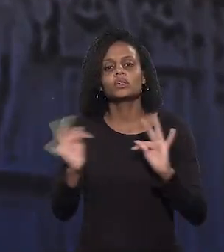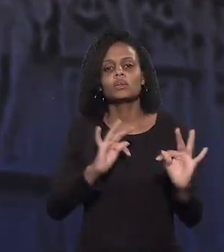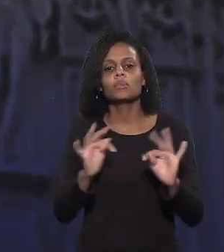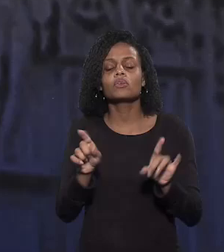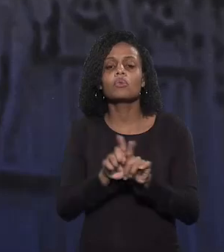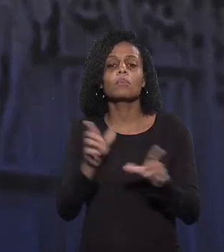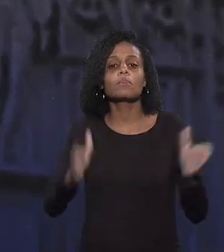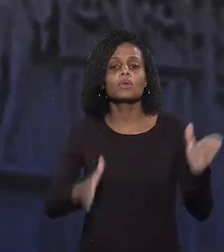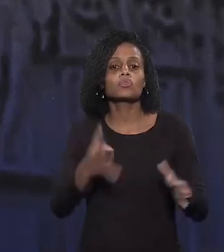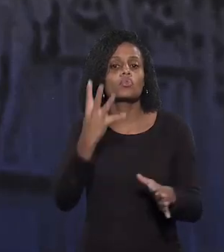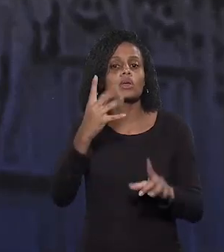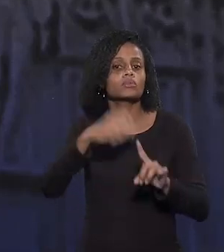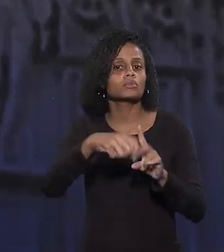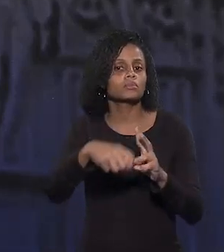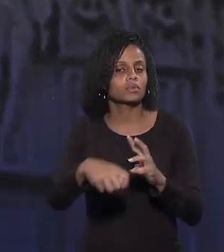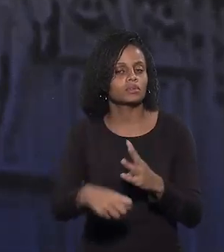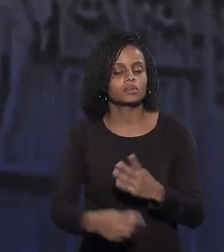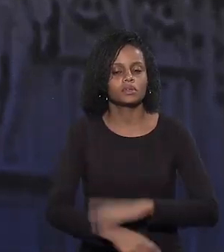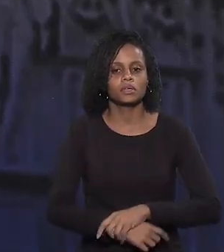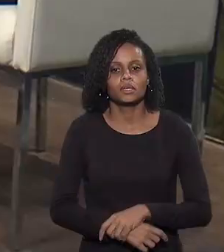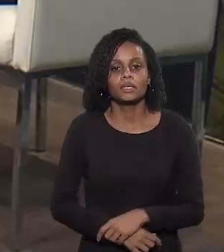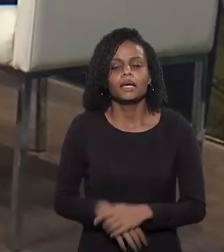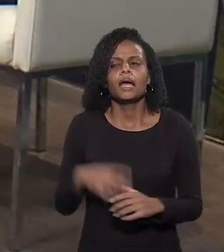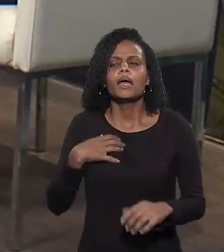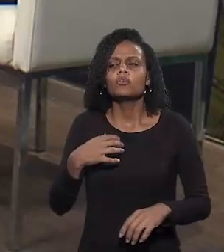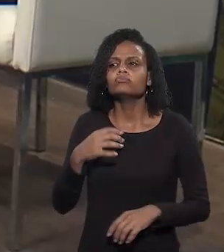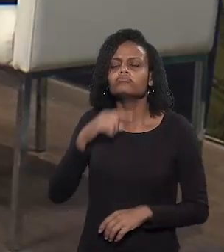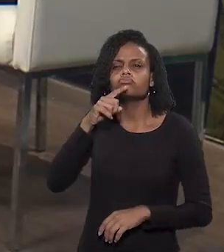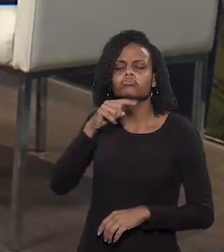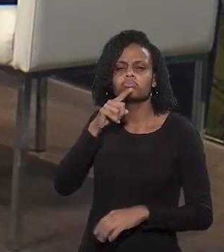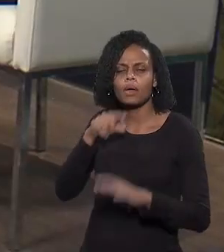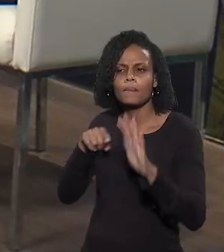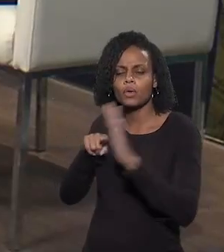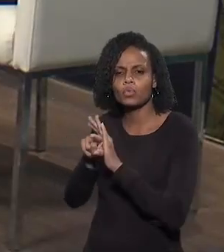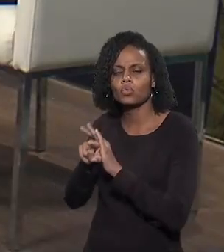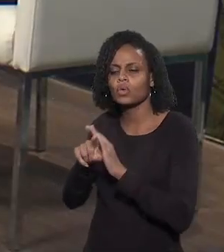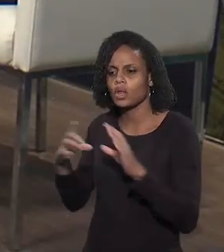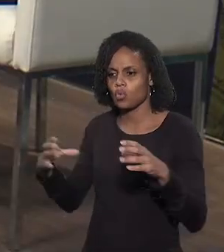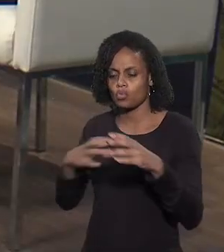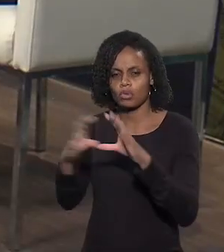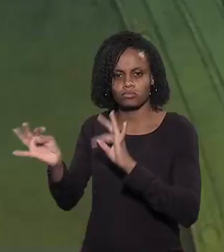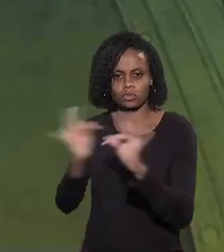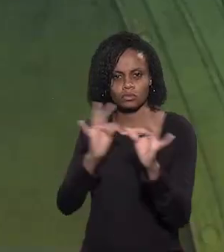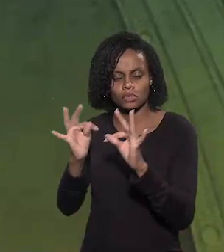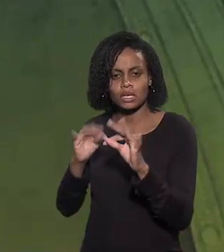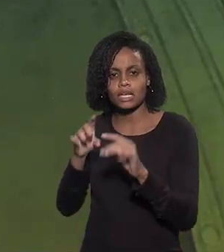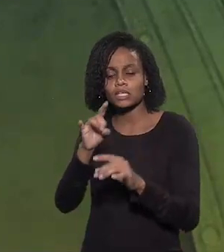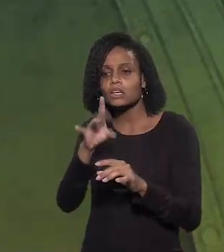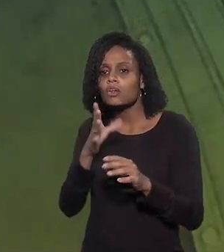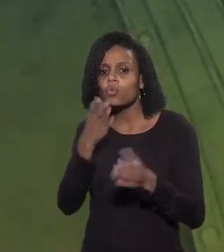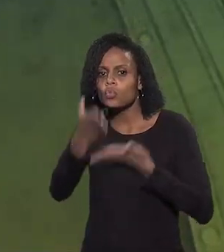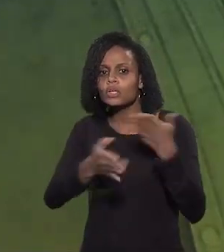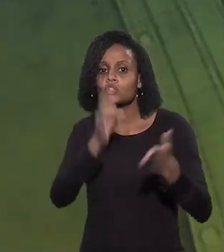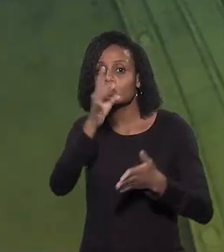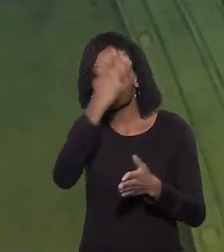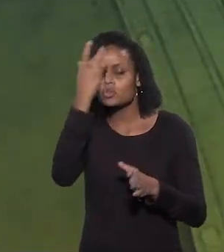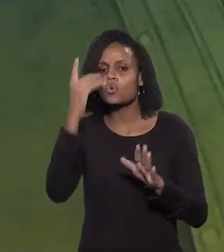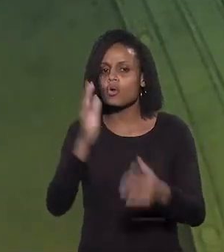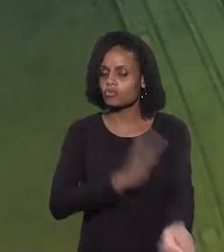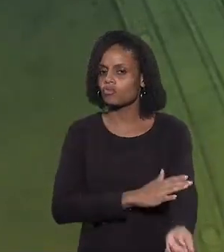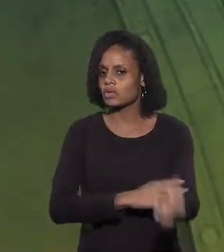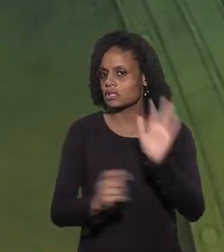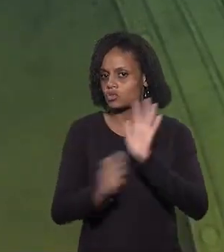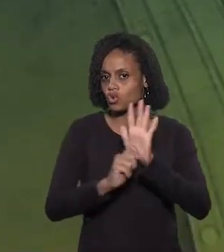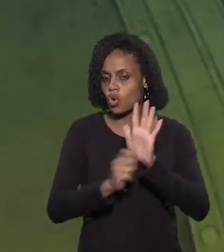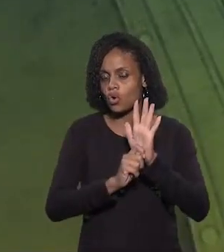tratamento e com um período mínimo de 4 meses. E uma dúvida que eu tenho, as comunidades terapêuticas, elas tratam apenas